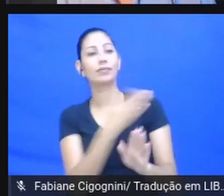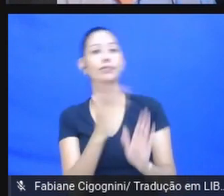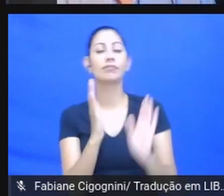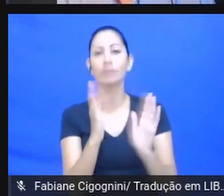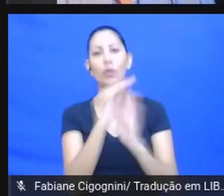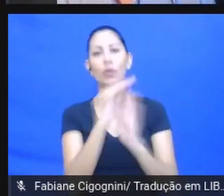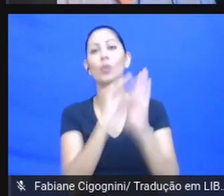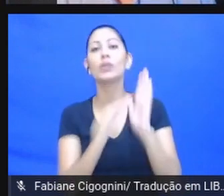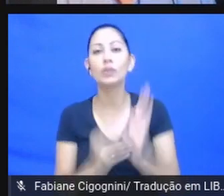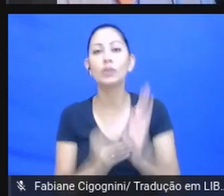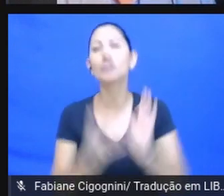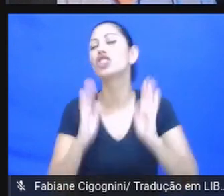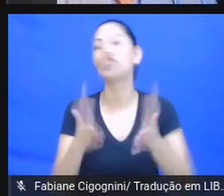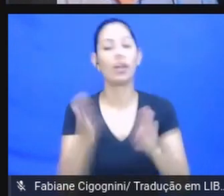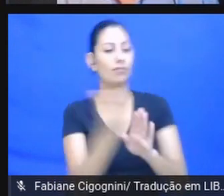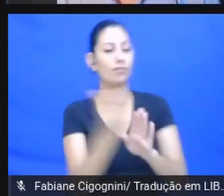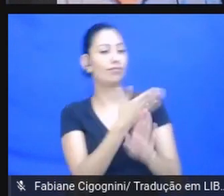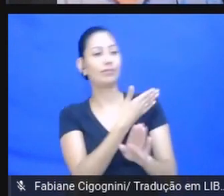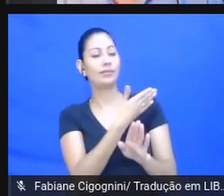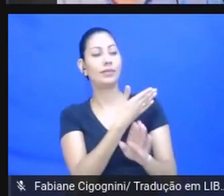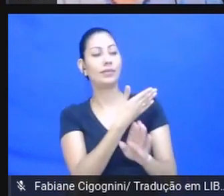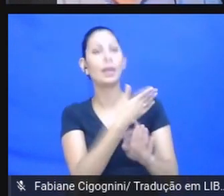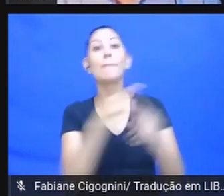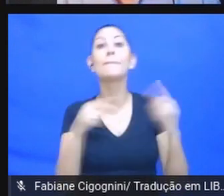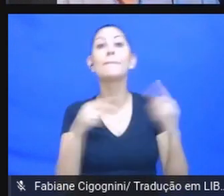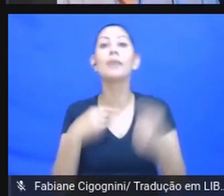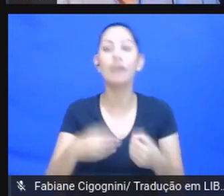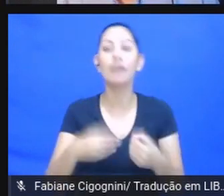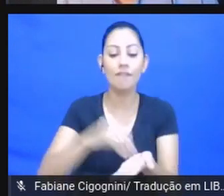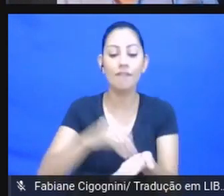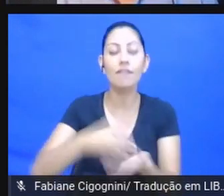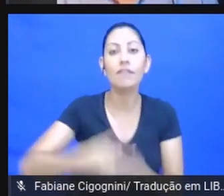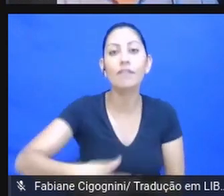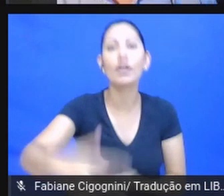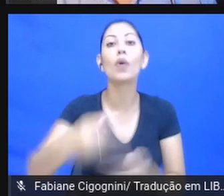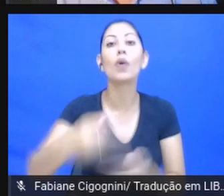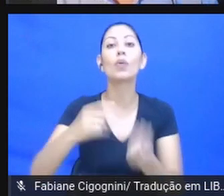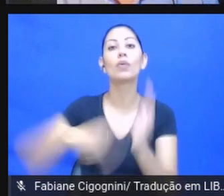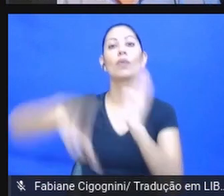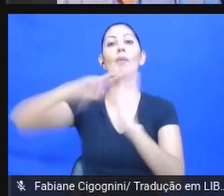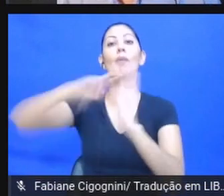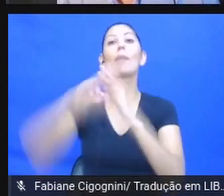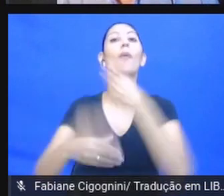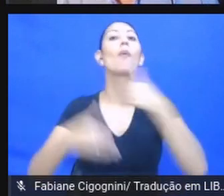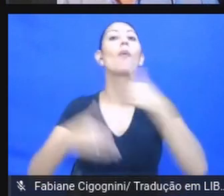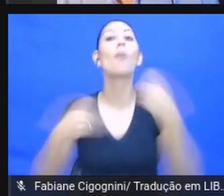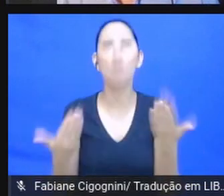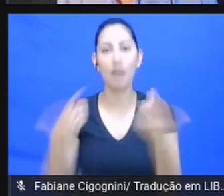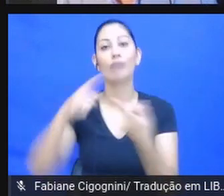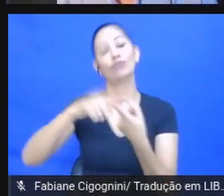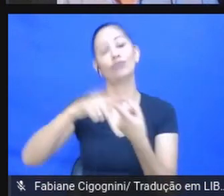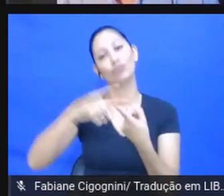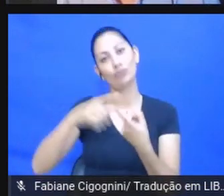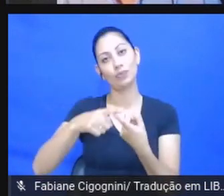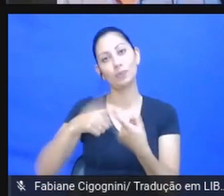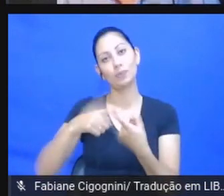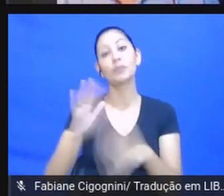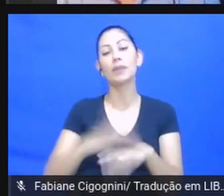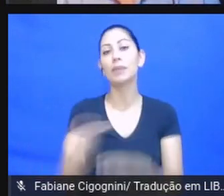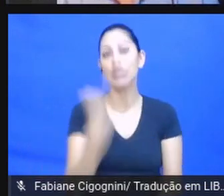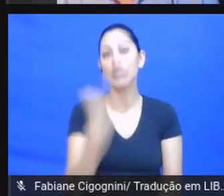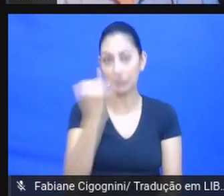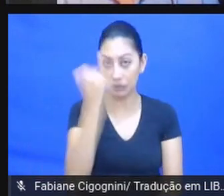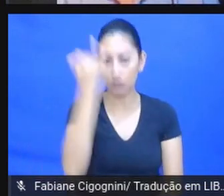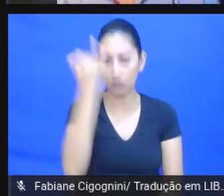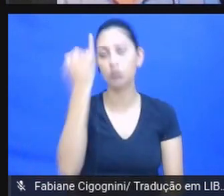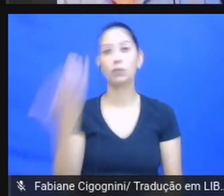esse momento de avaliação ele é crucial, mas o importante agora é que tudo